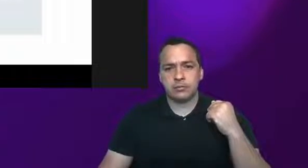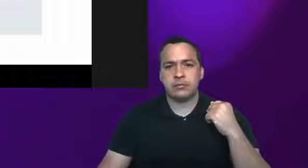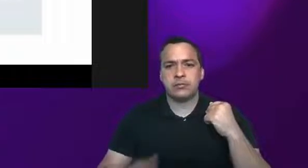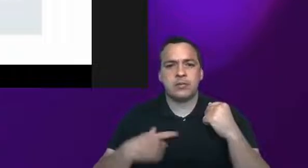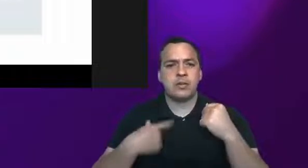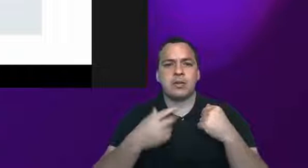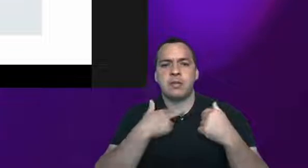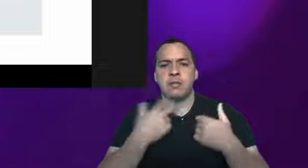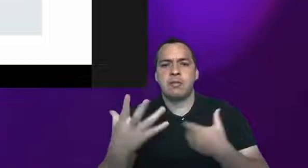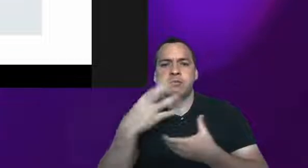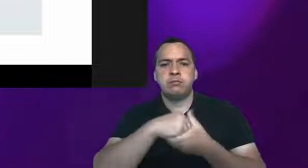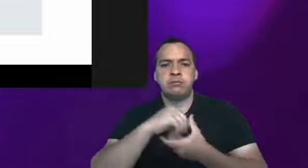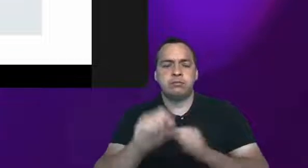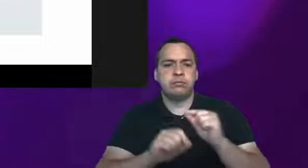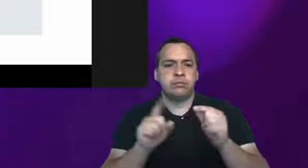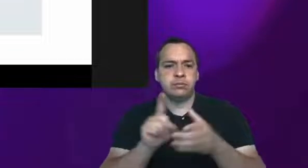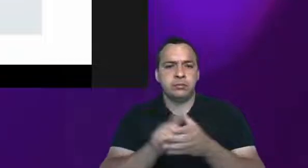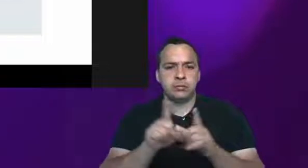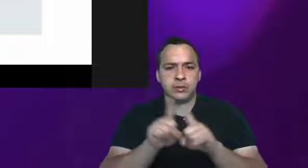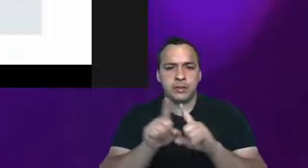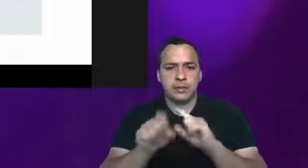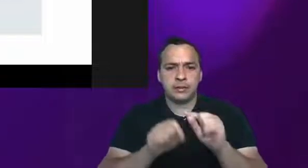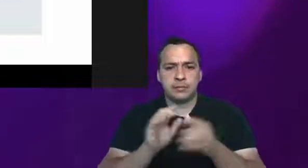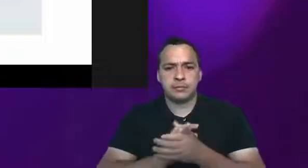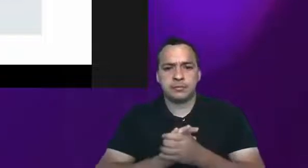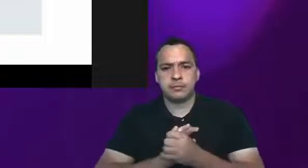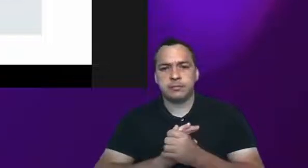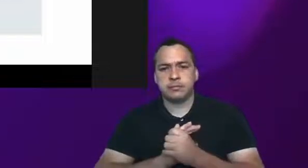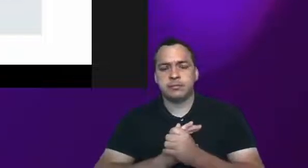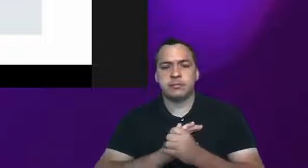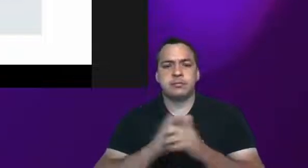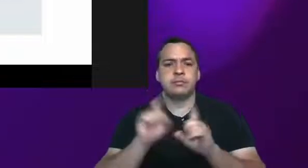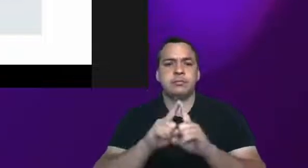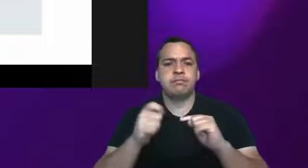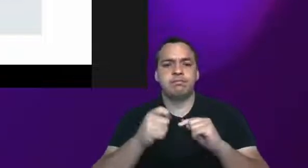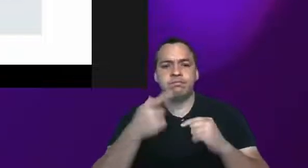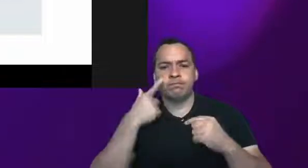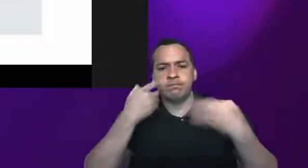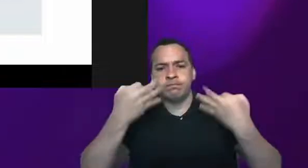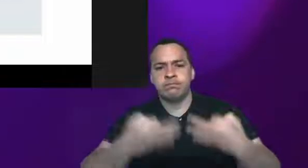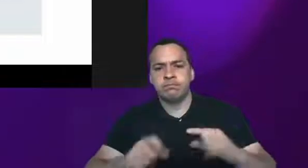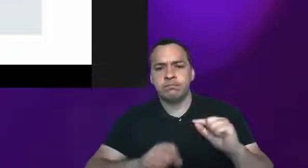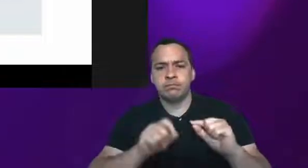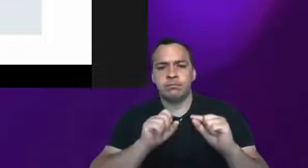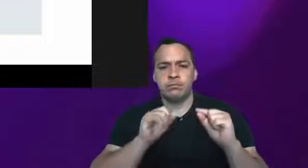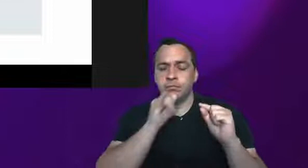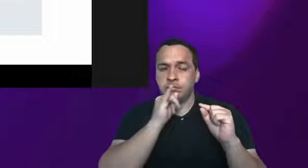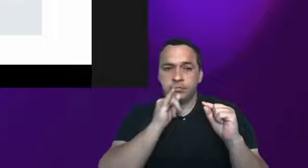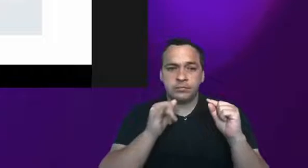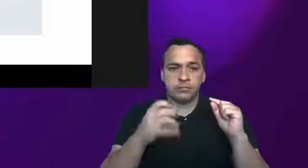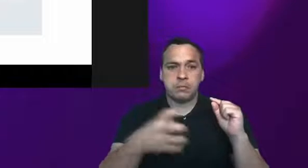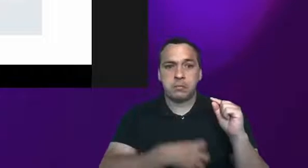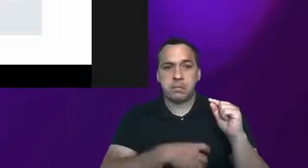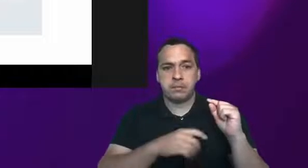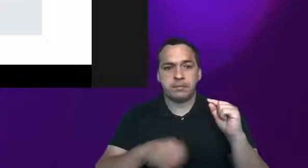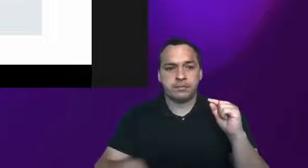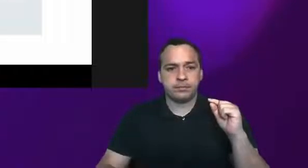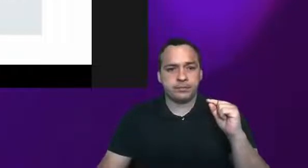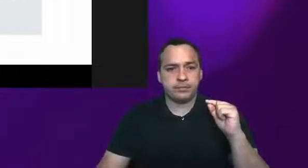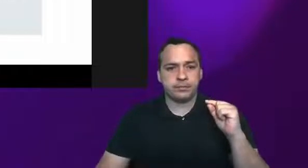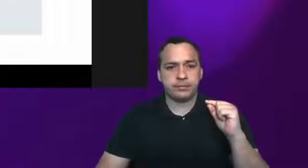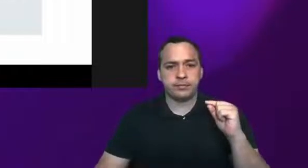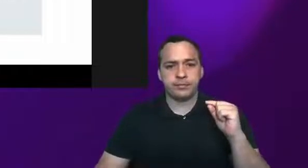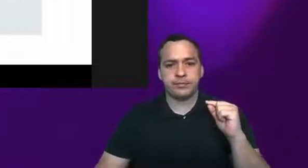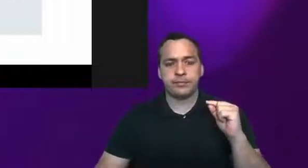Todos estes doentes são doentes que nós temos que reconhecer como ressecáveis. Não são candidatos a uma reseção parcial.